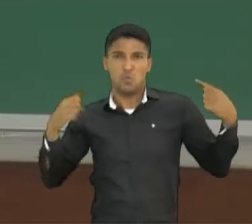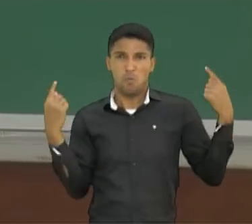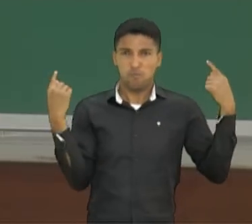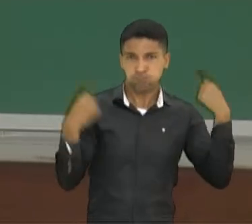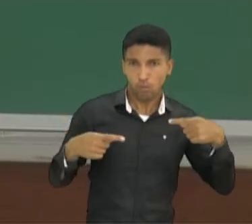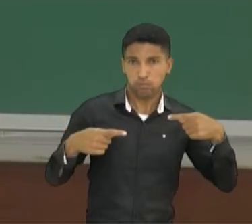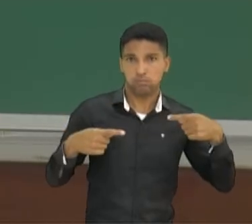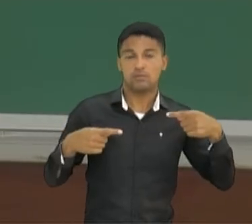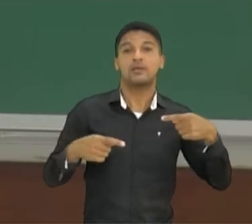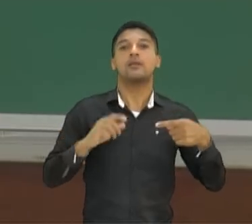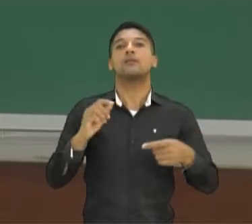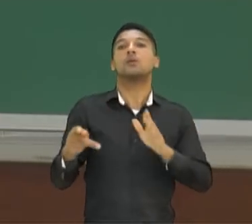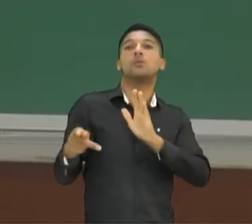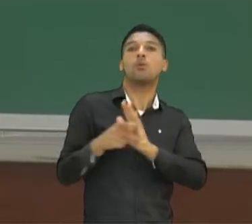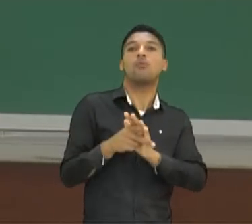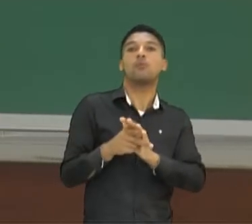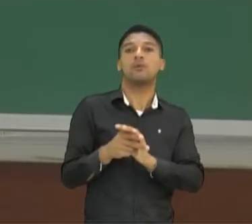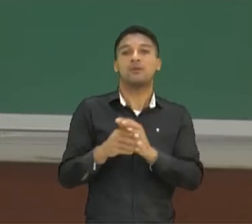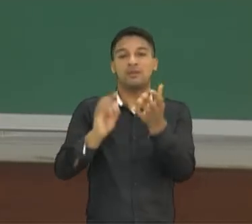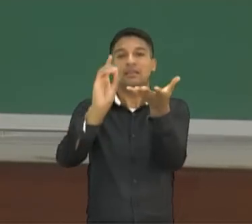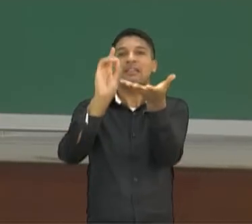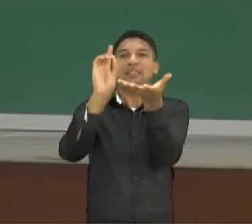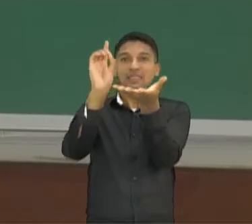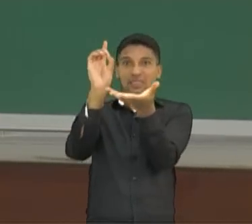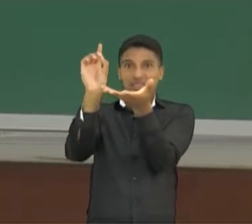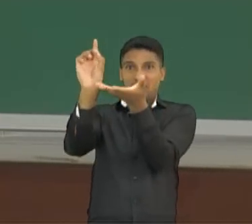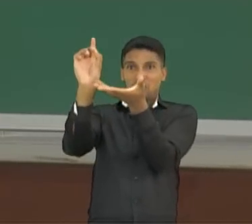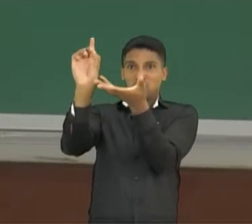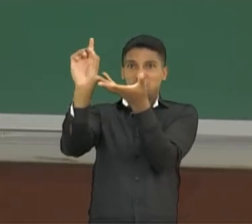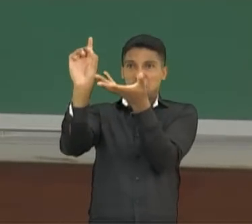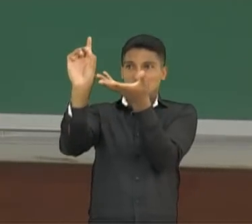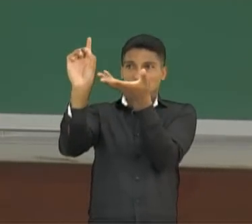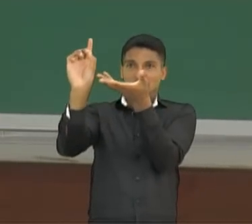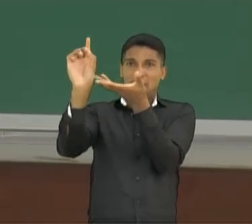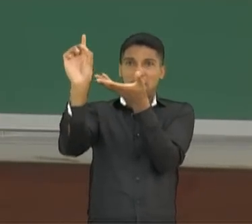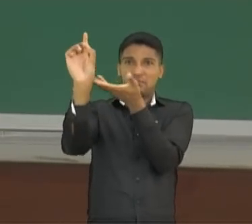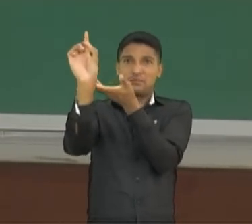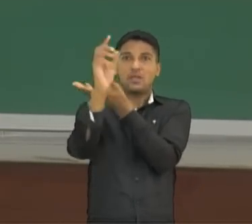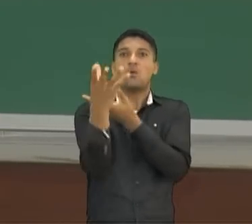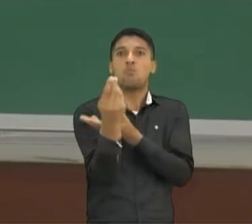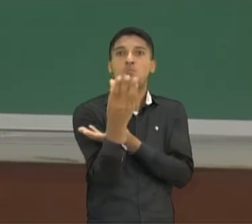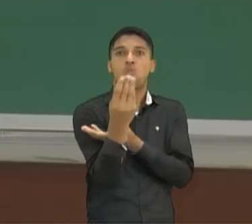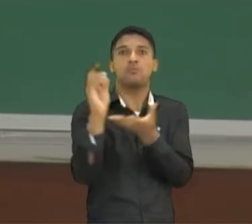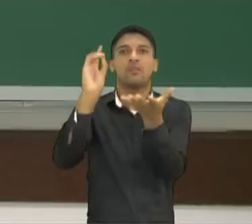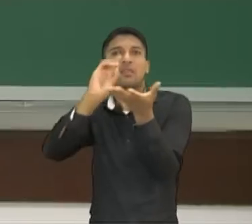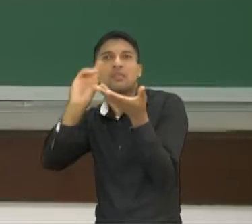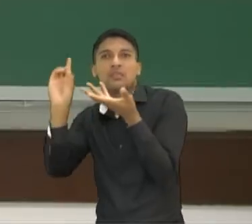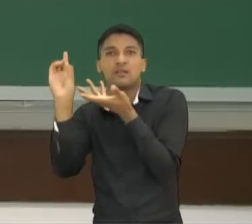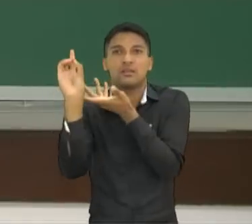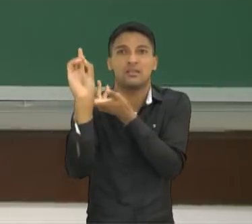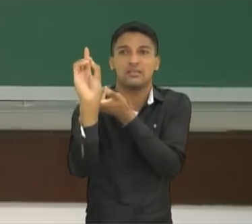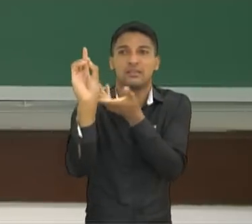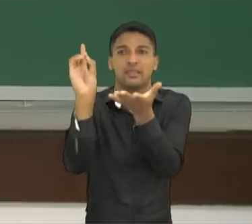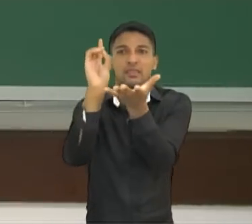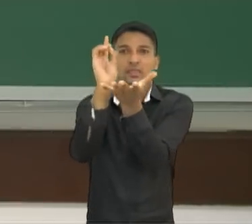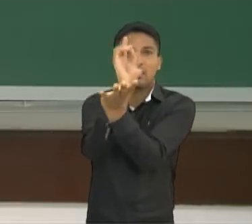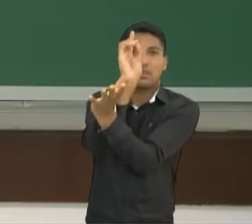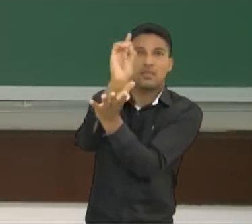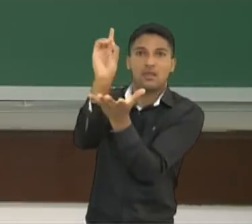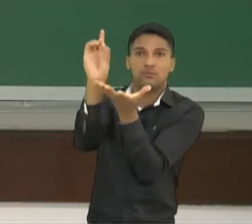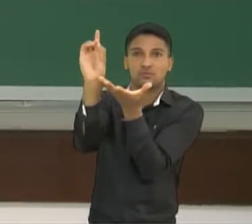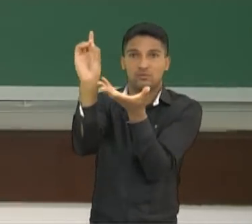encontrar os principais personagens da mitologia grega e suas histórias, tá? É importante lembrar